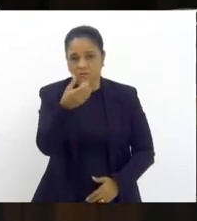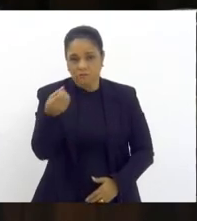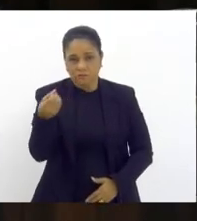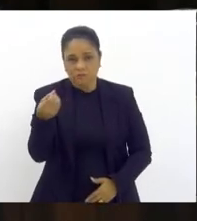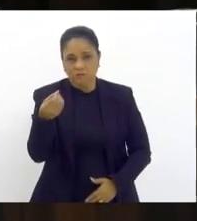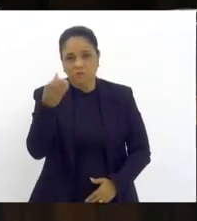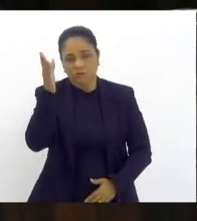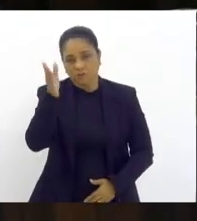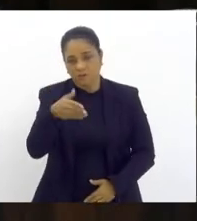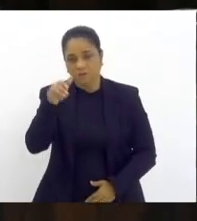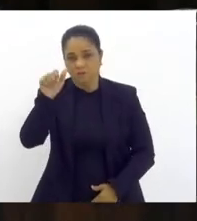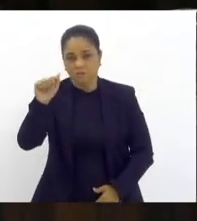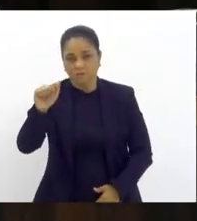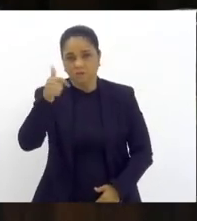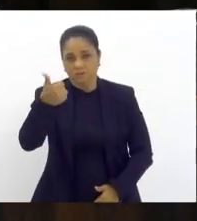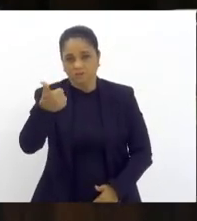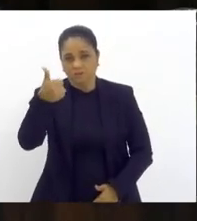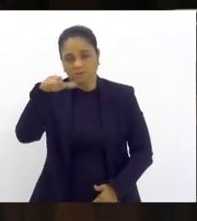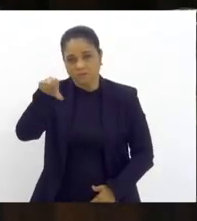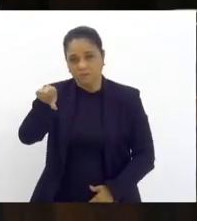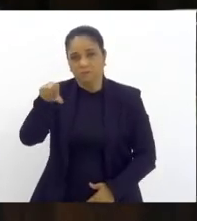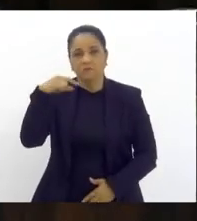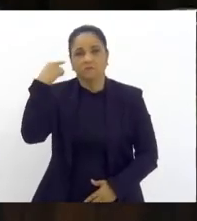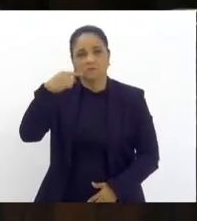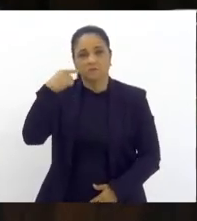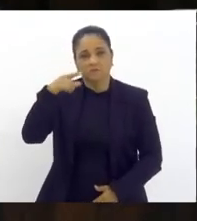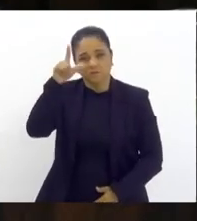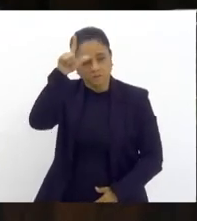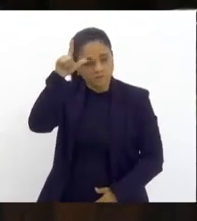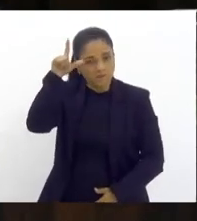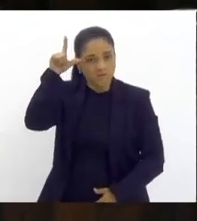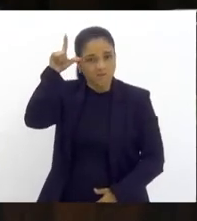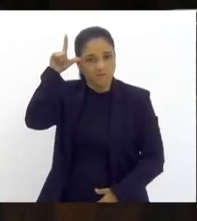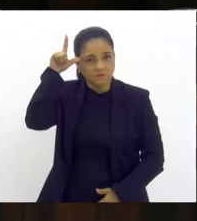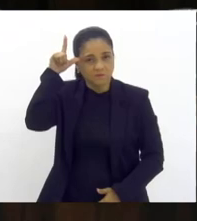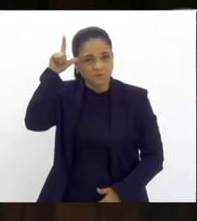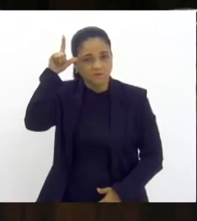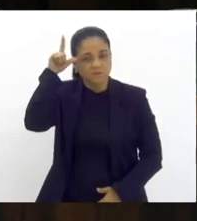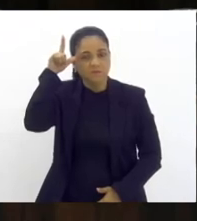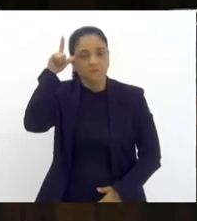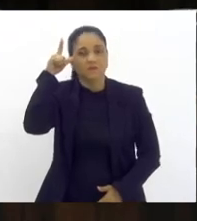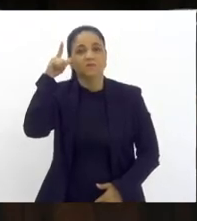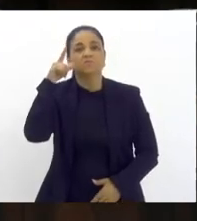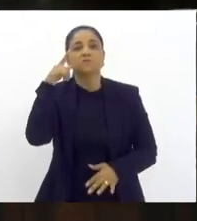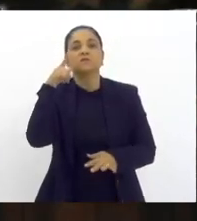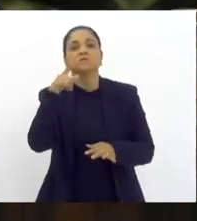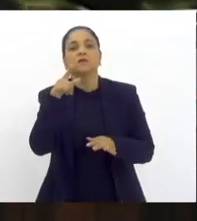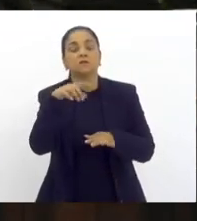600-A de 2019, de autoria da deputada Lucinha, que disciplina o uso